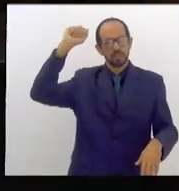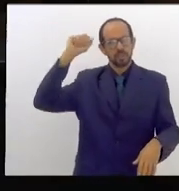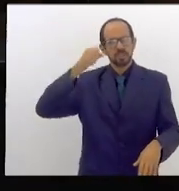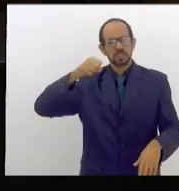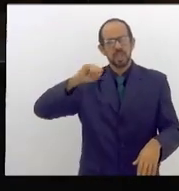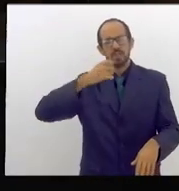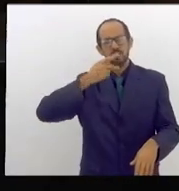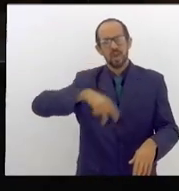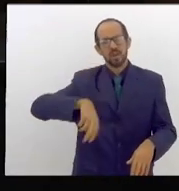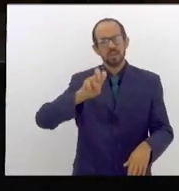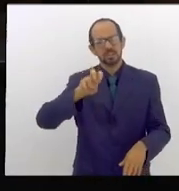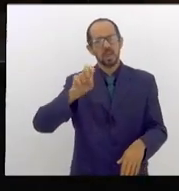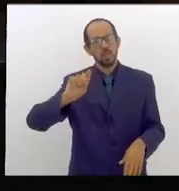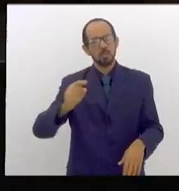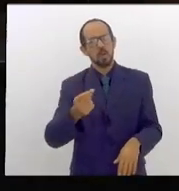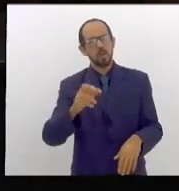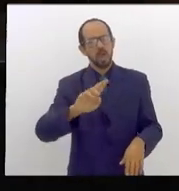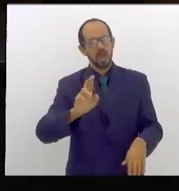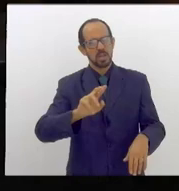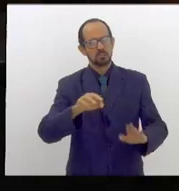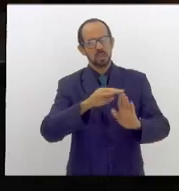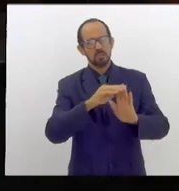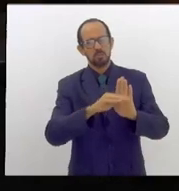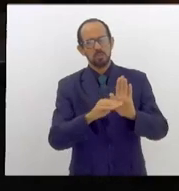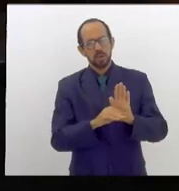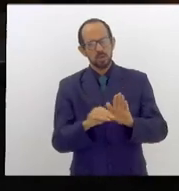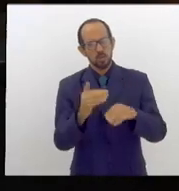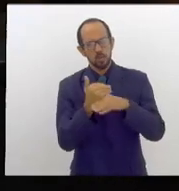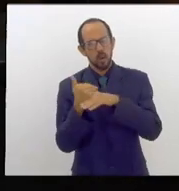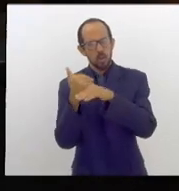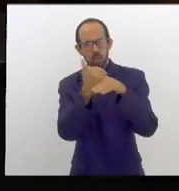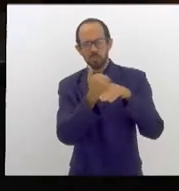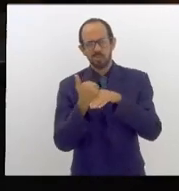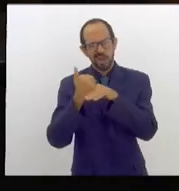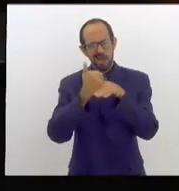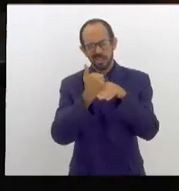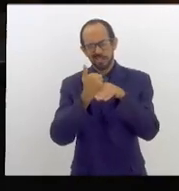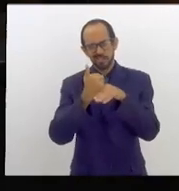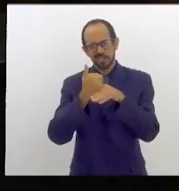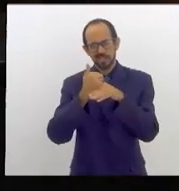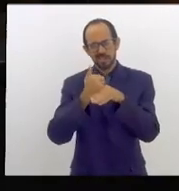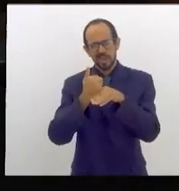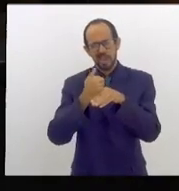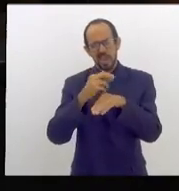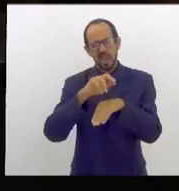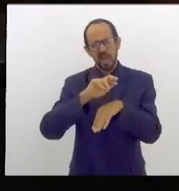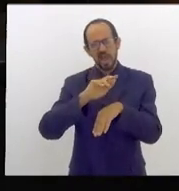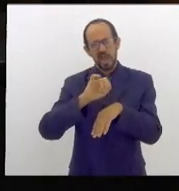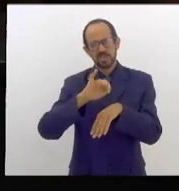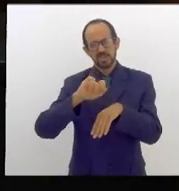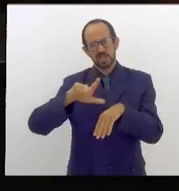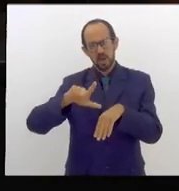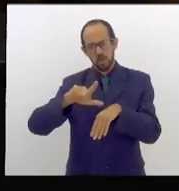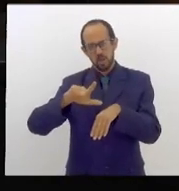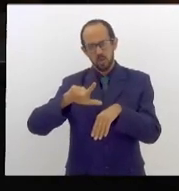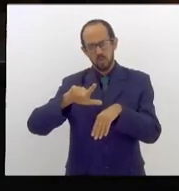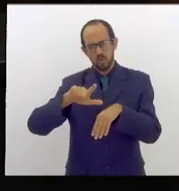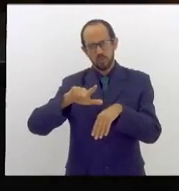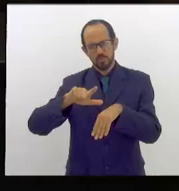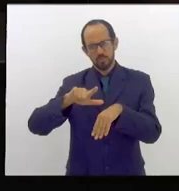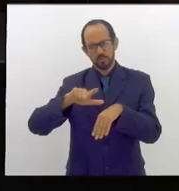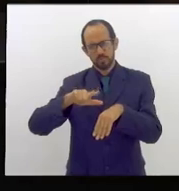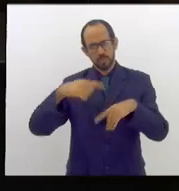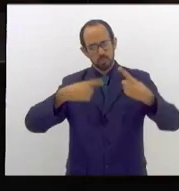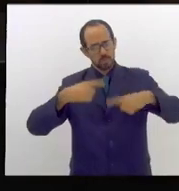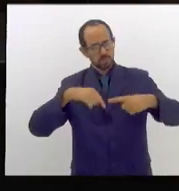para um programa de promoção da Igualdade racial e liberdade religiosa então políticas públicas para as